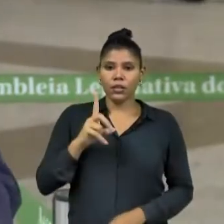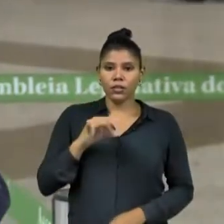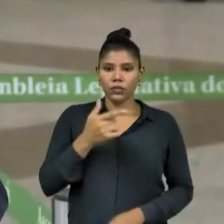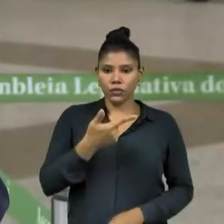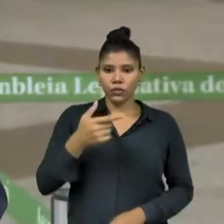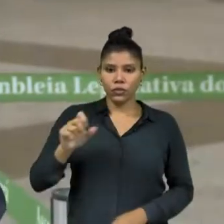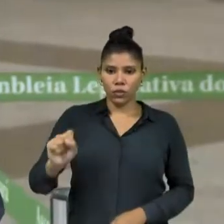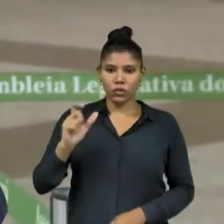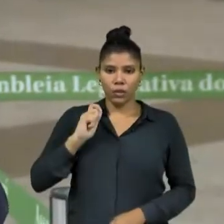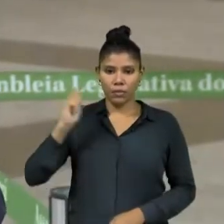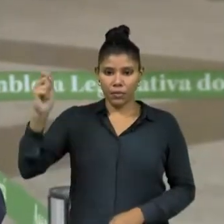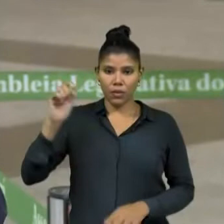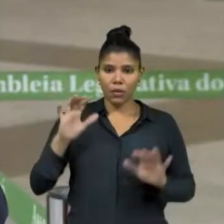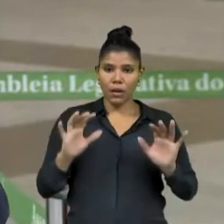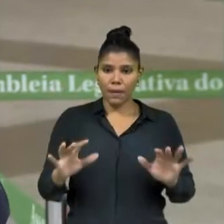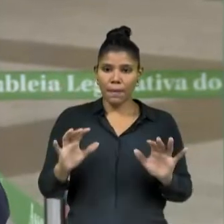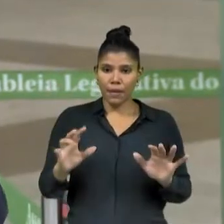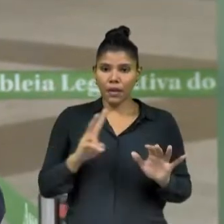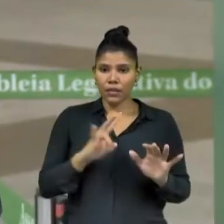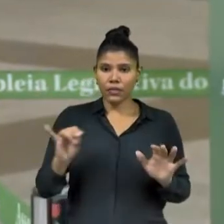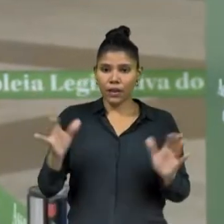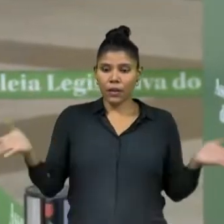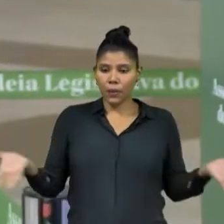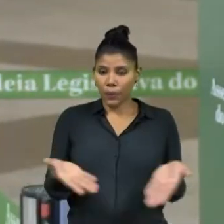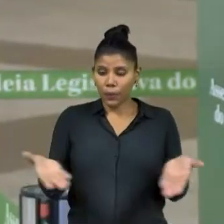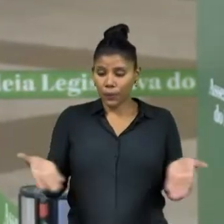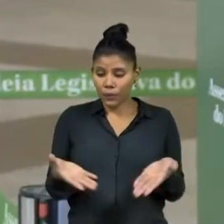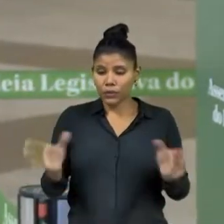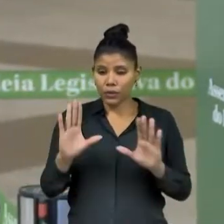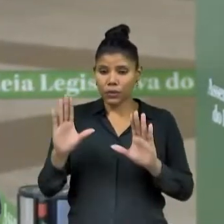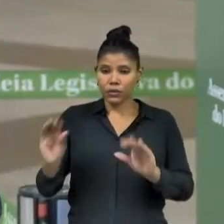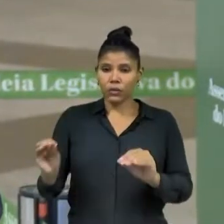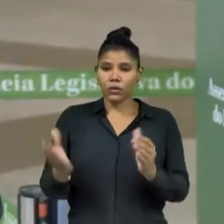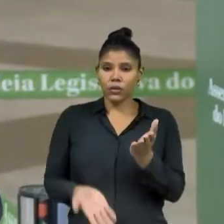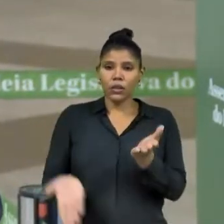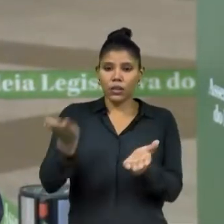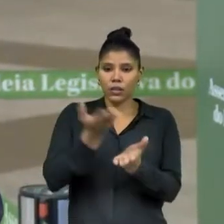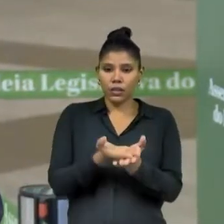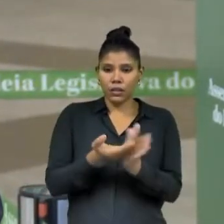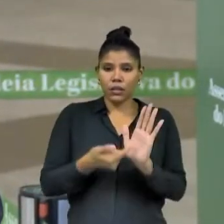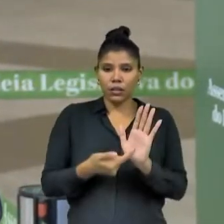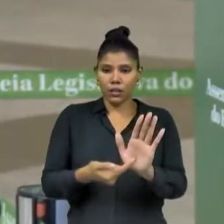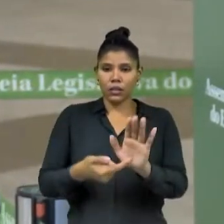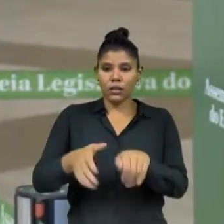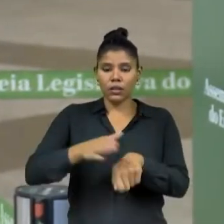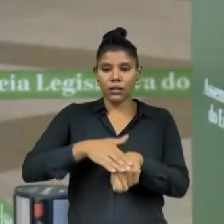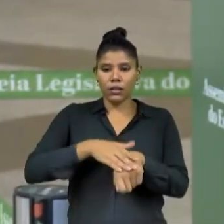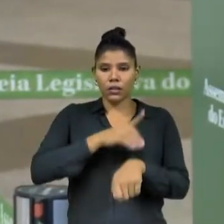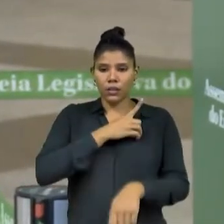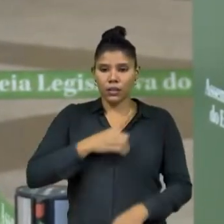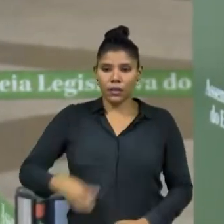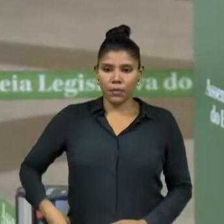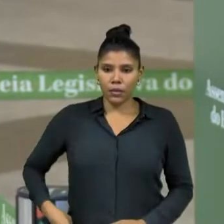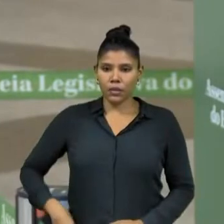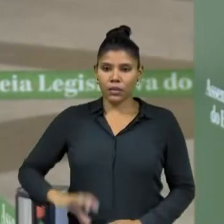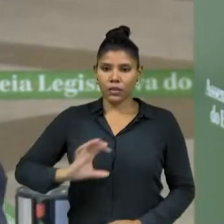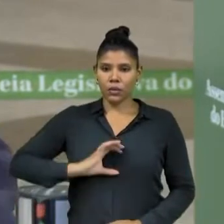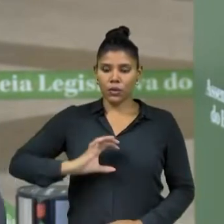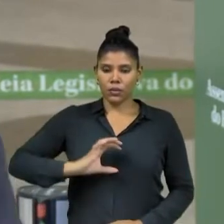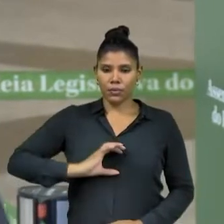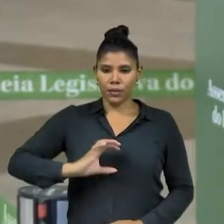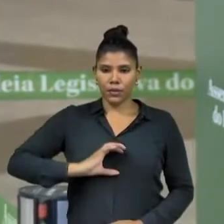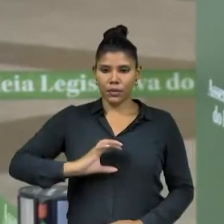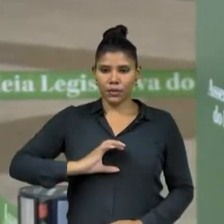sessão solene aqui na Assembleia será hoje à noite. Requerimento apresentado pelo deputado estadual Tony Brito, do